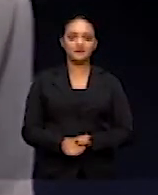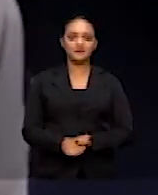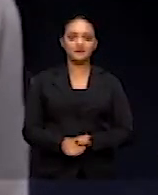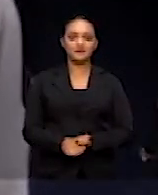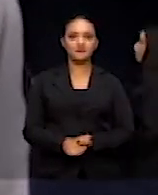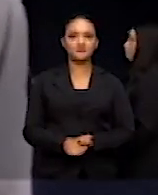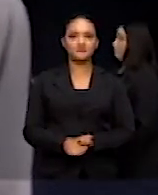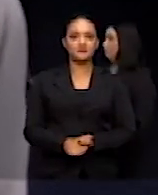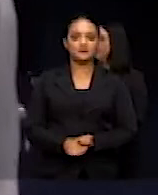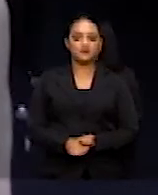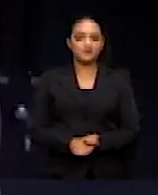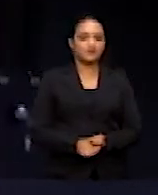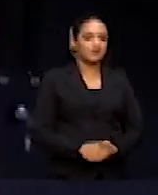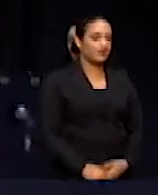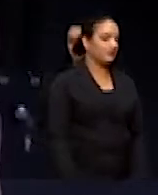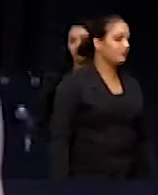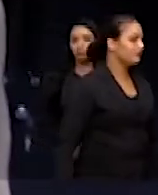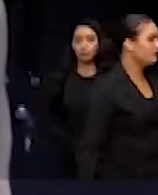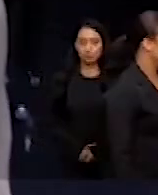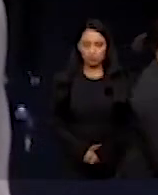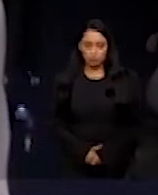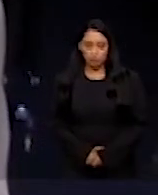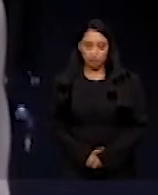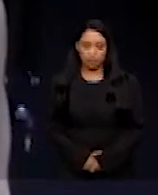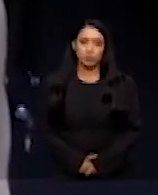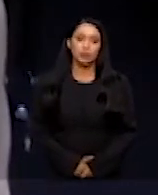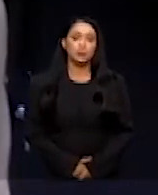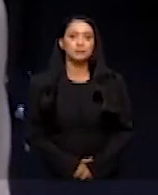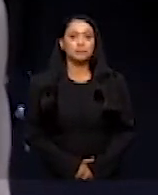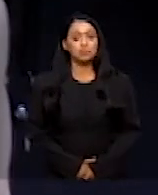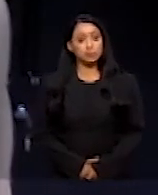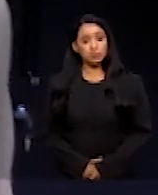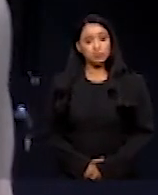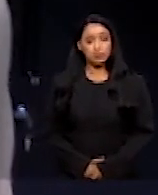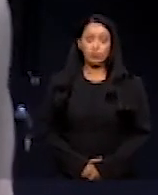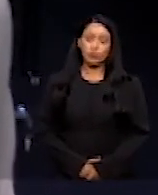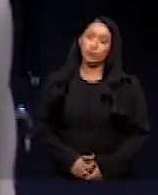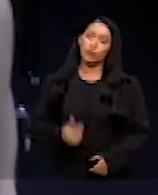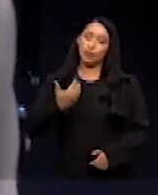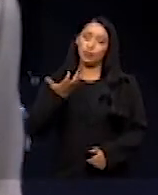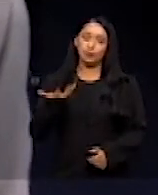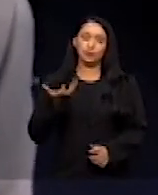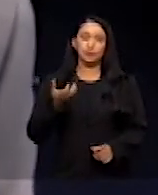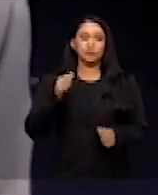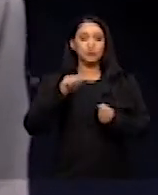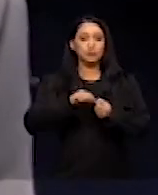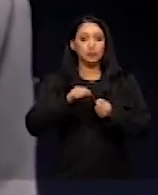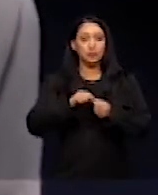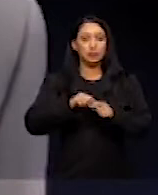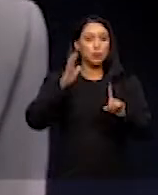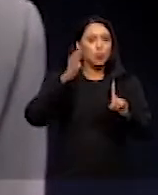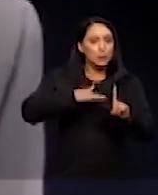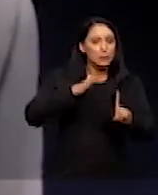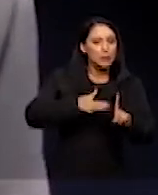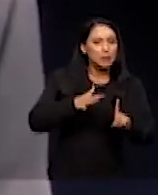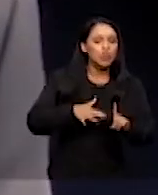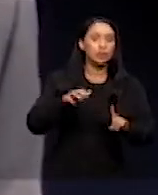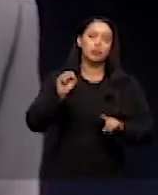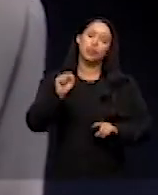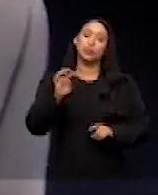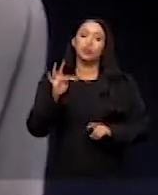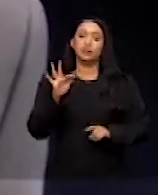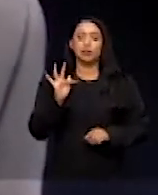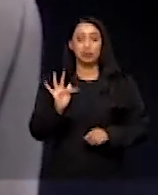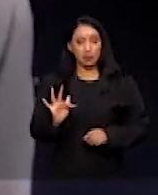permita-me uma homenagem especial ao Supremo Tribunal Federal, mais dedicadamente